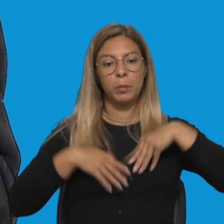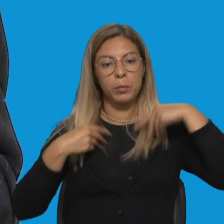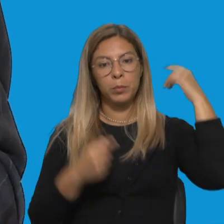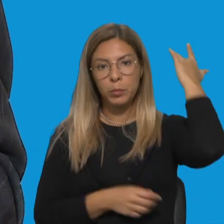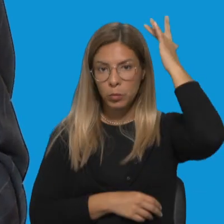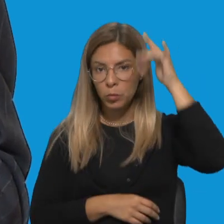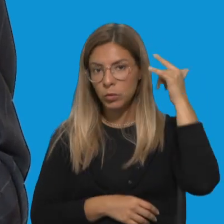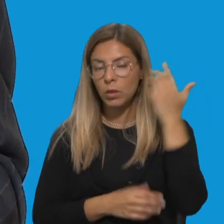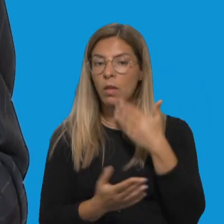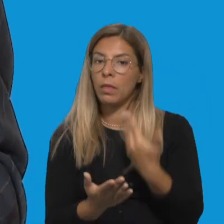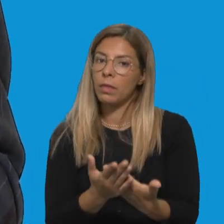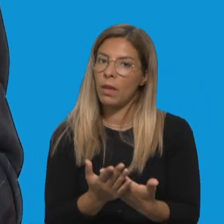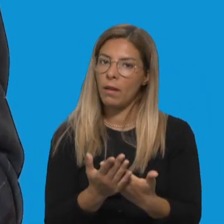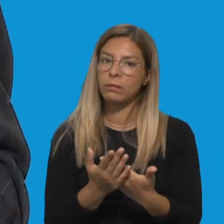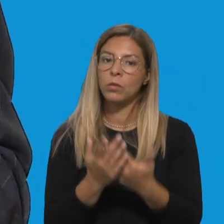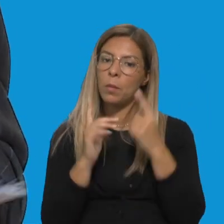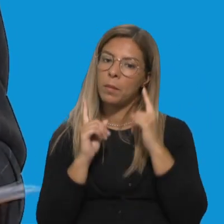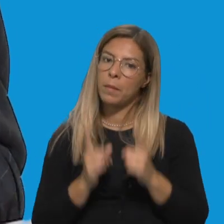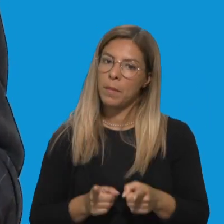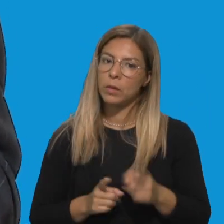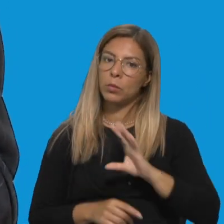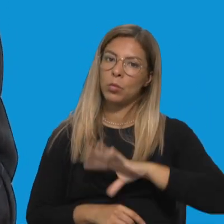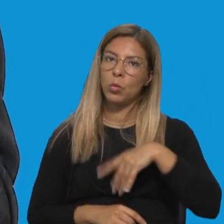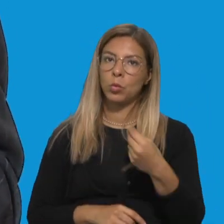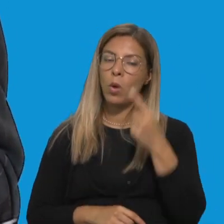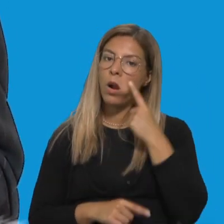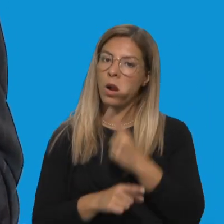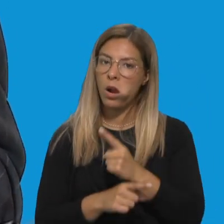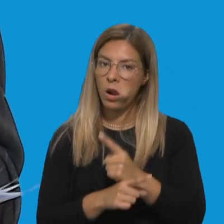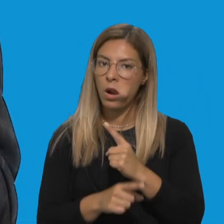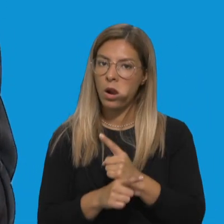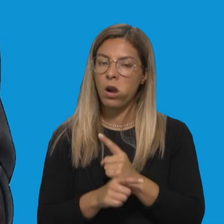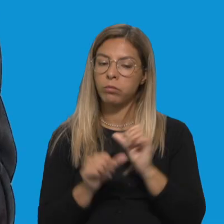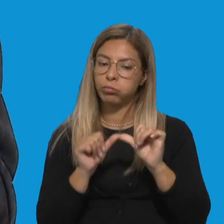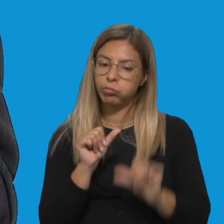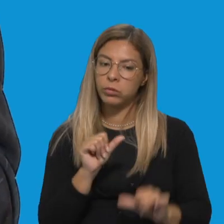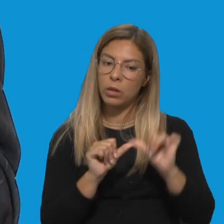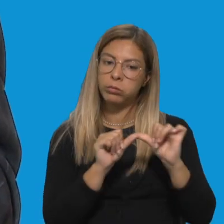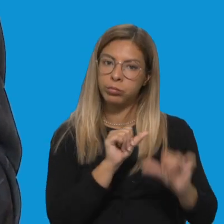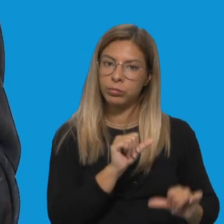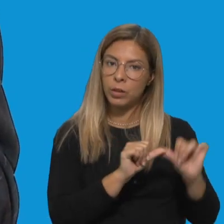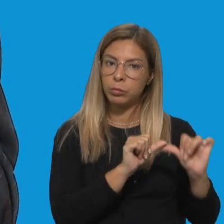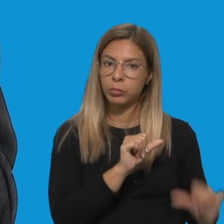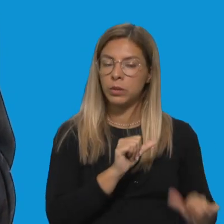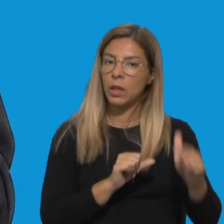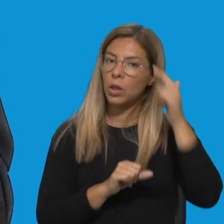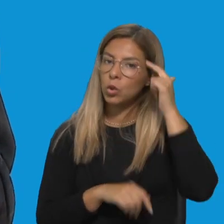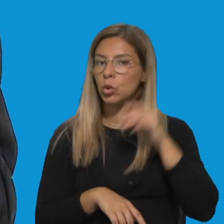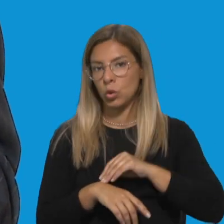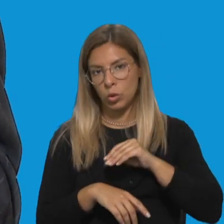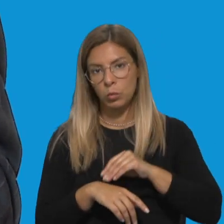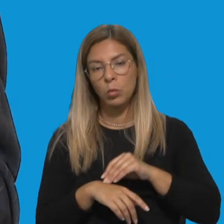se inicia, de facto, no mundo esta presença permanente dos crentes como testemunho de uma esperança